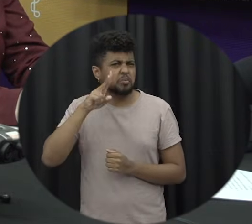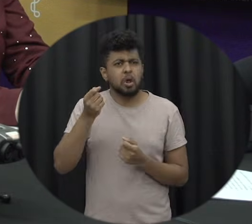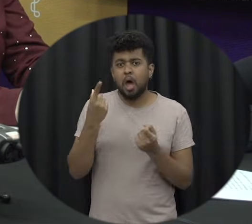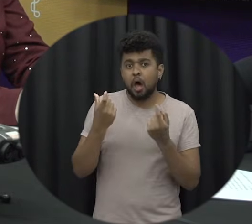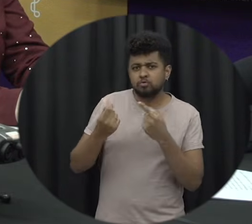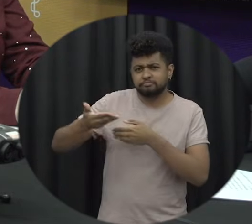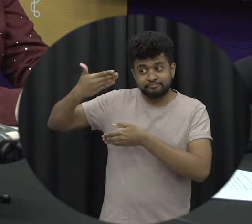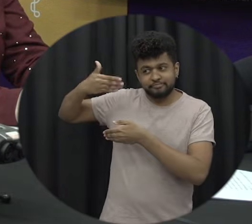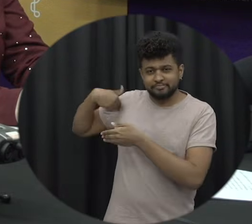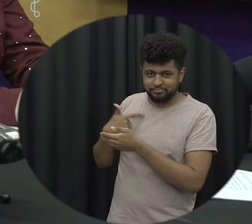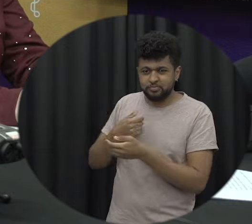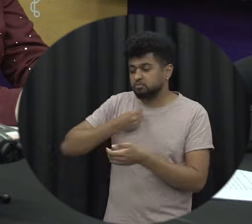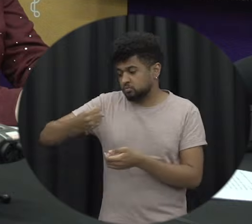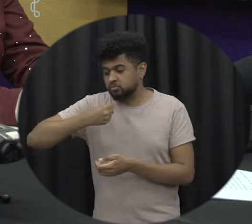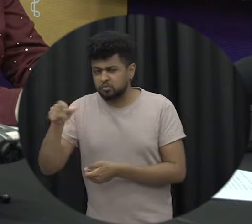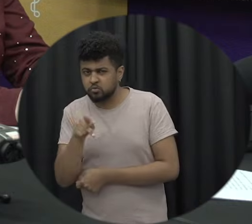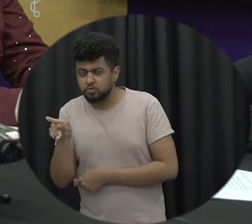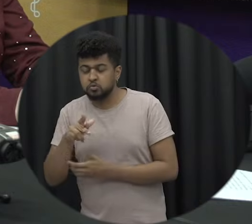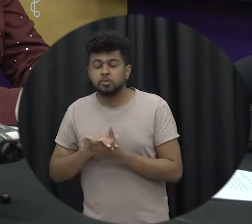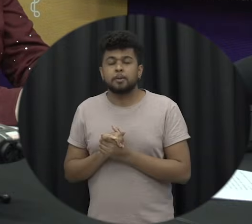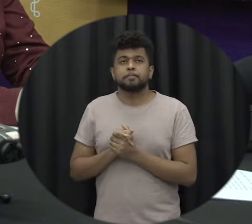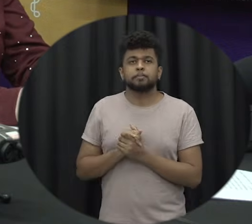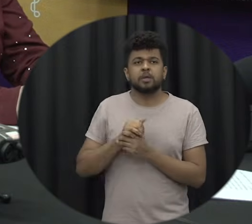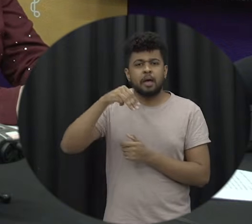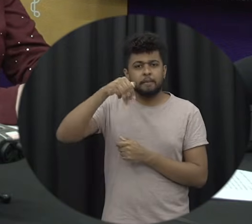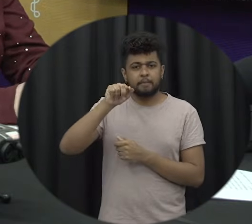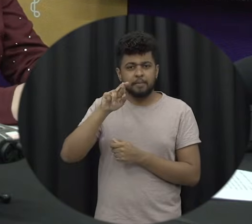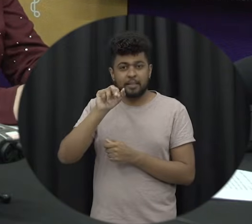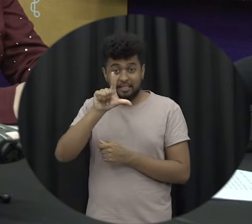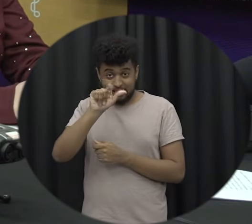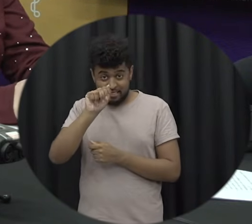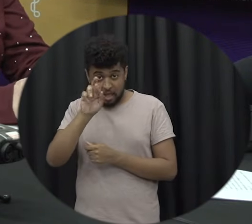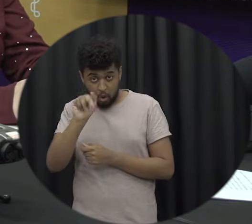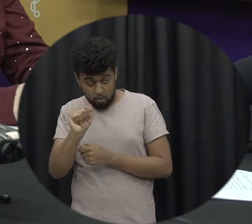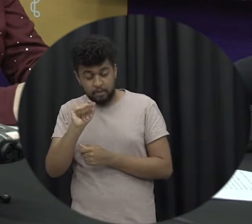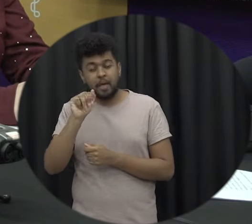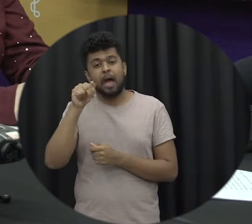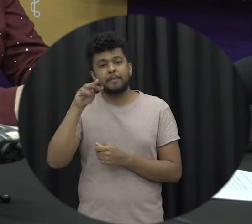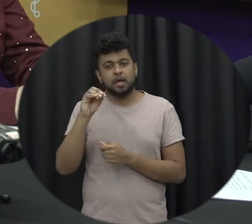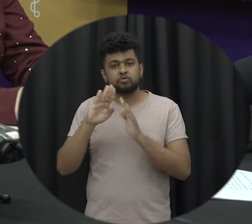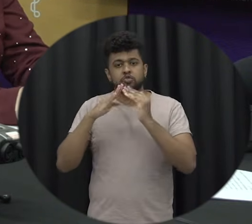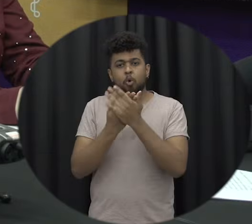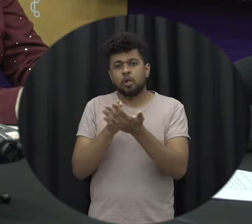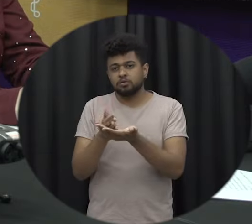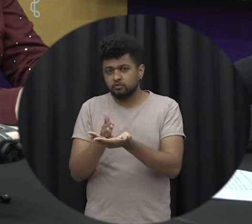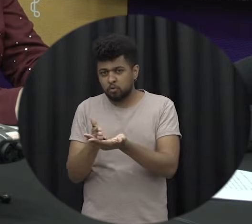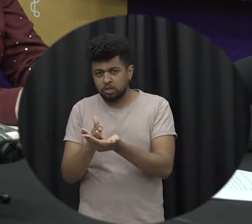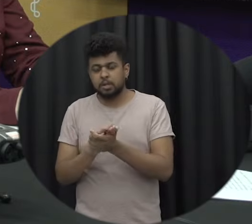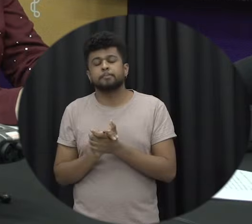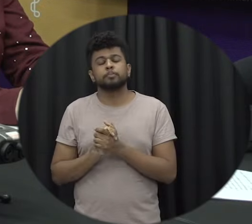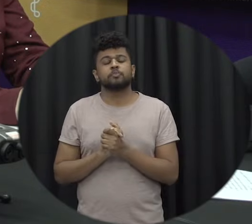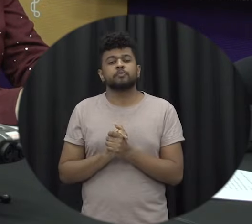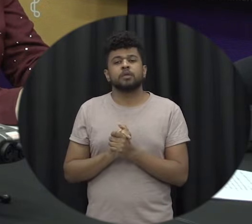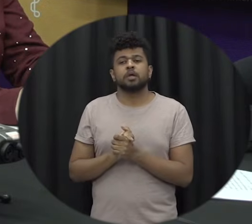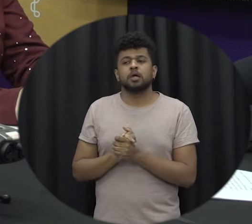professora Laura Mato, das escolas de fronteira, né? E aí é isso que você estava falando, professor.